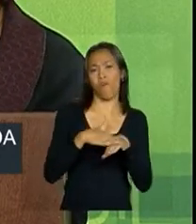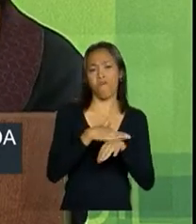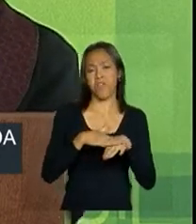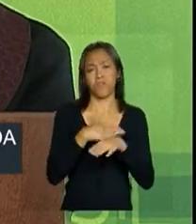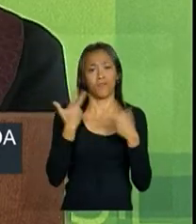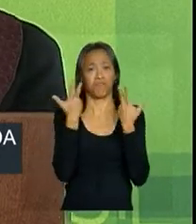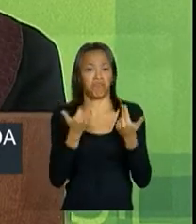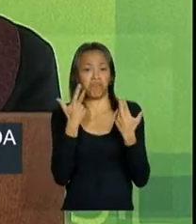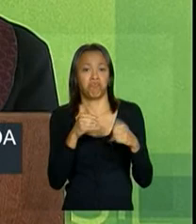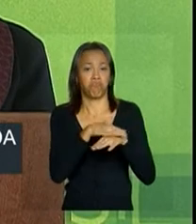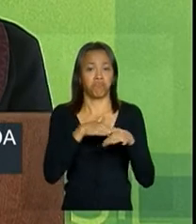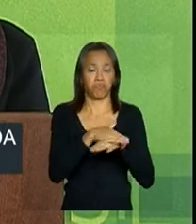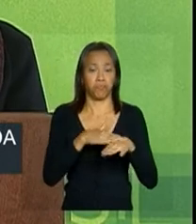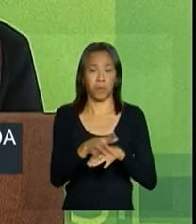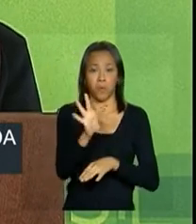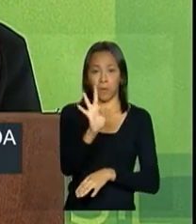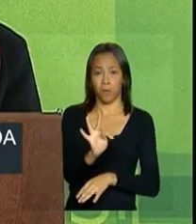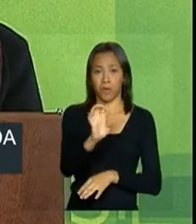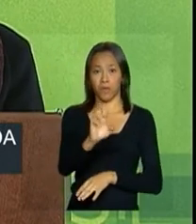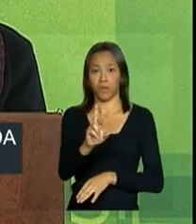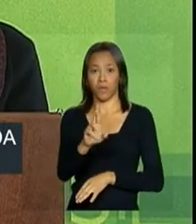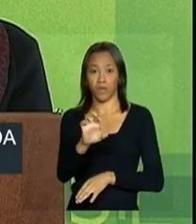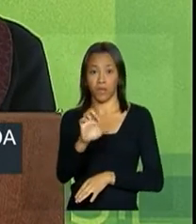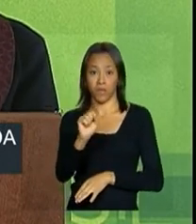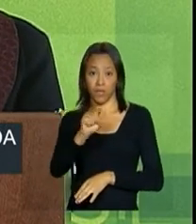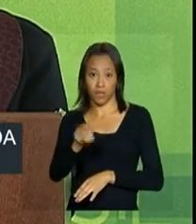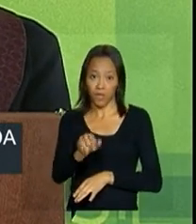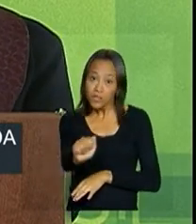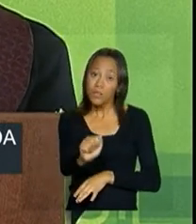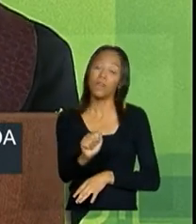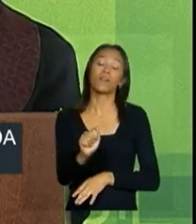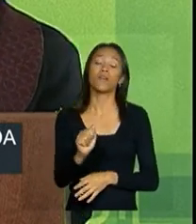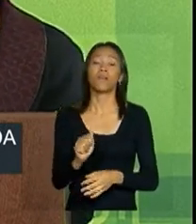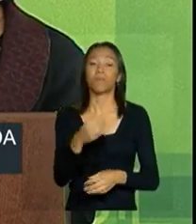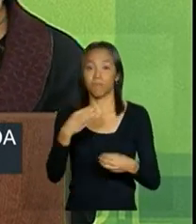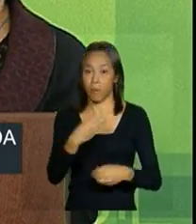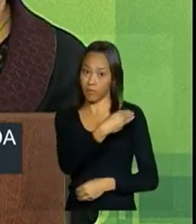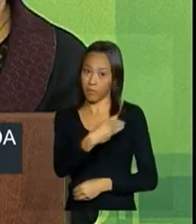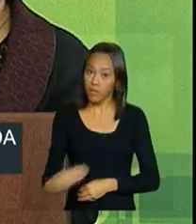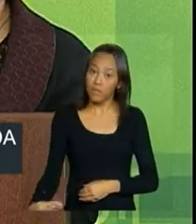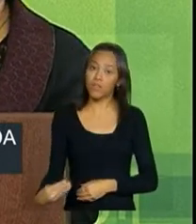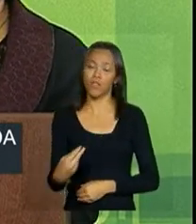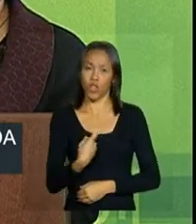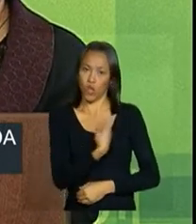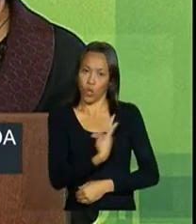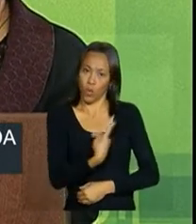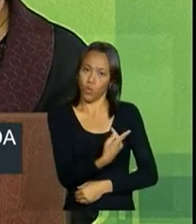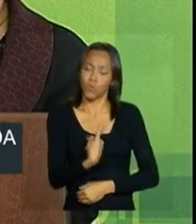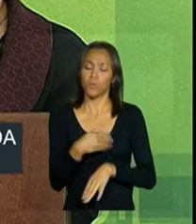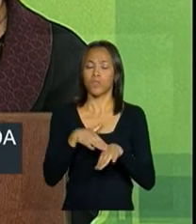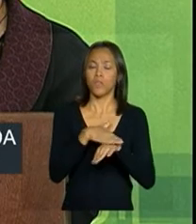com a ministra Tereza Campelo na qual nós duas